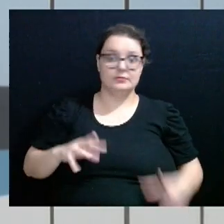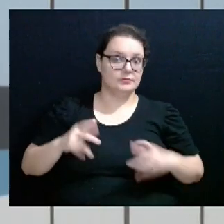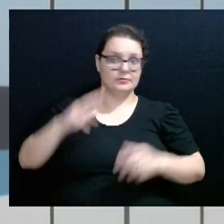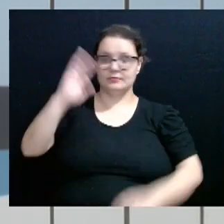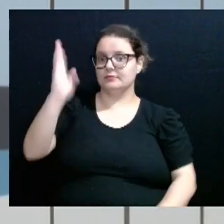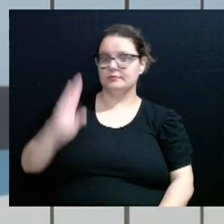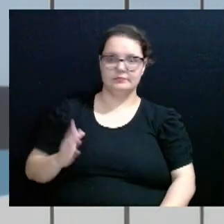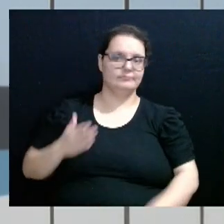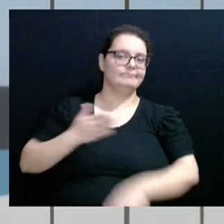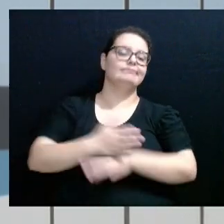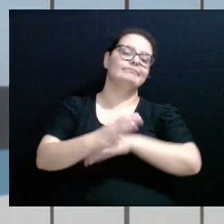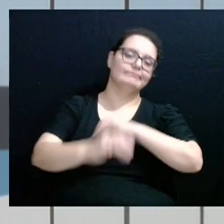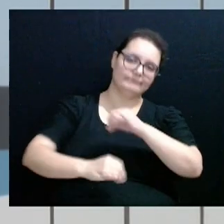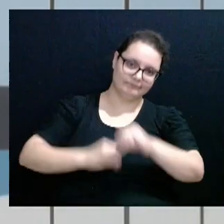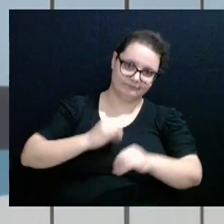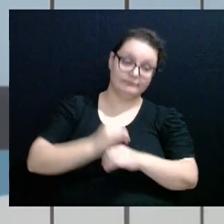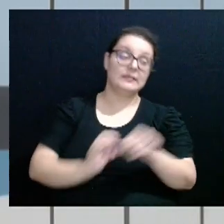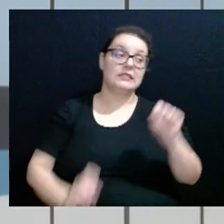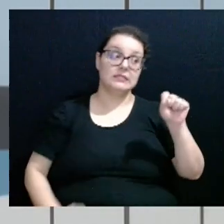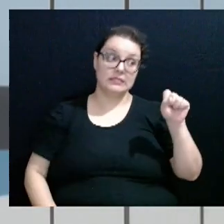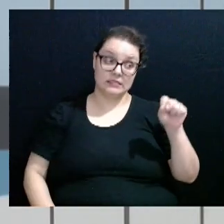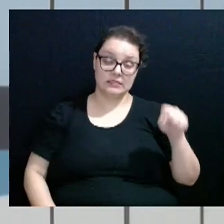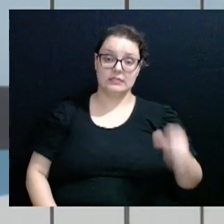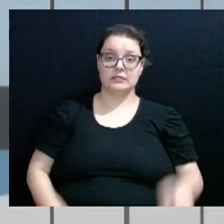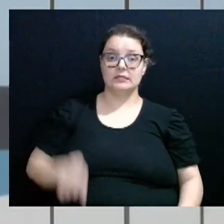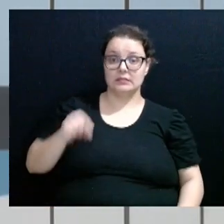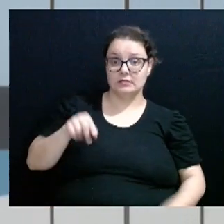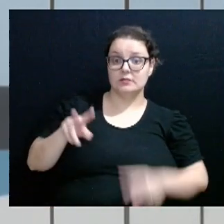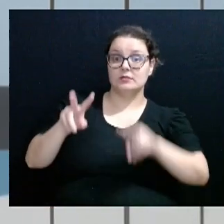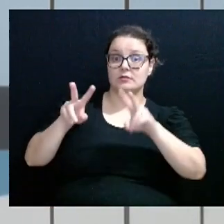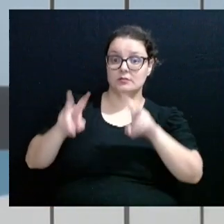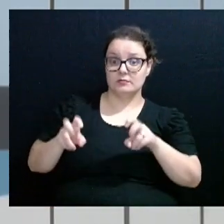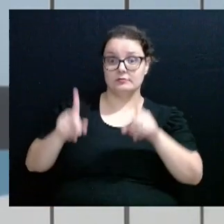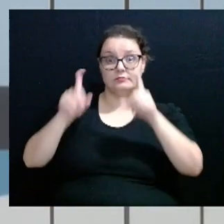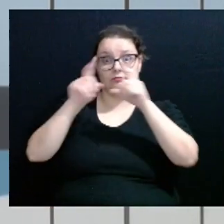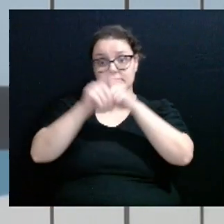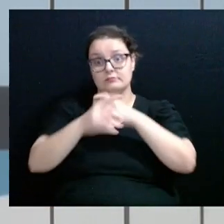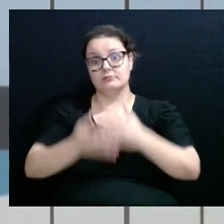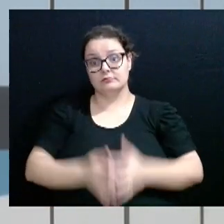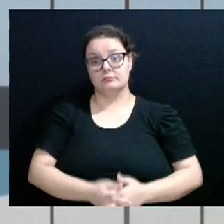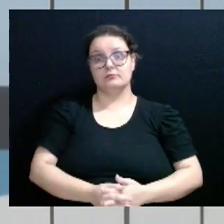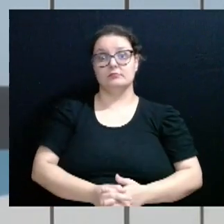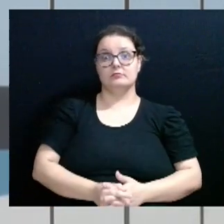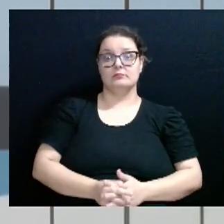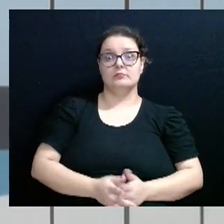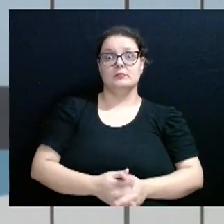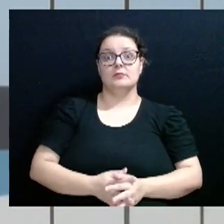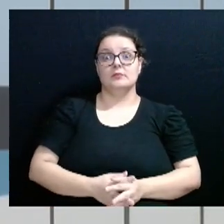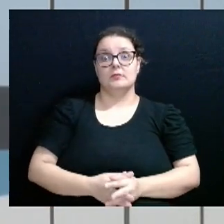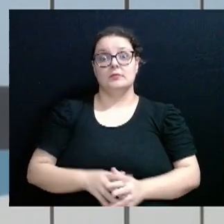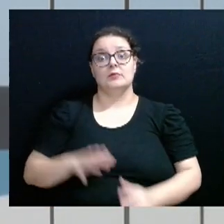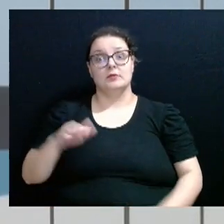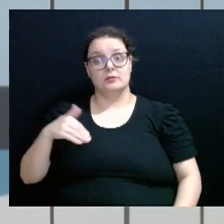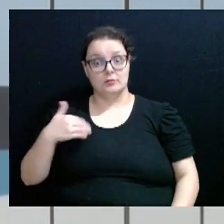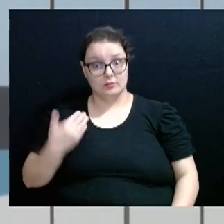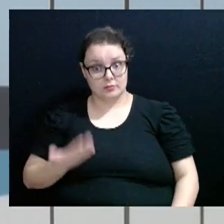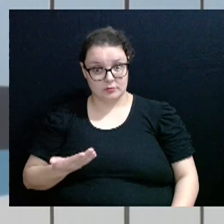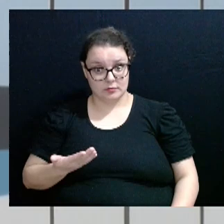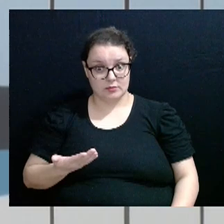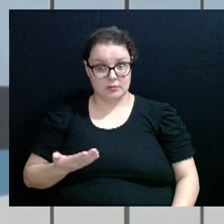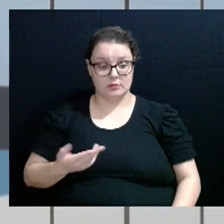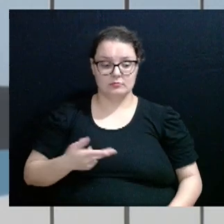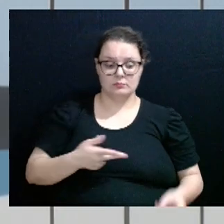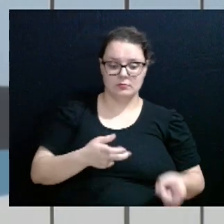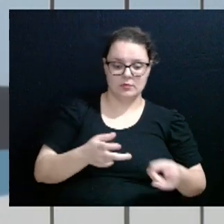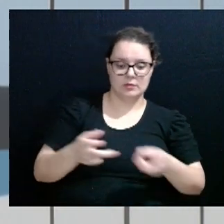internet. E isso é um tema muito complicado. Então, quando a gente observa que tem